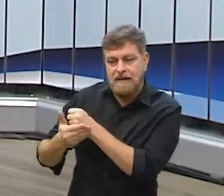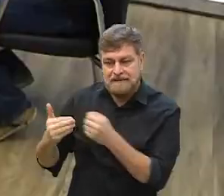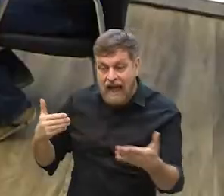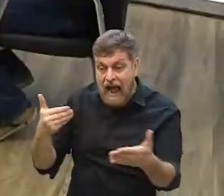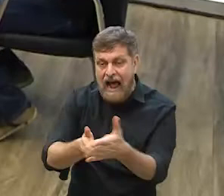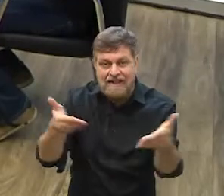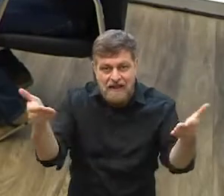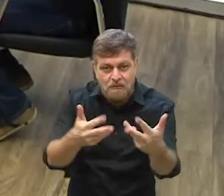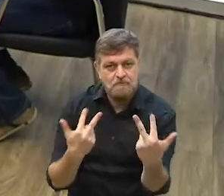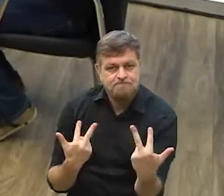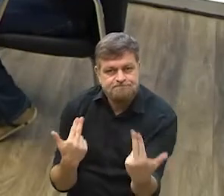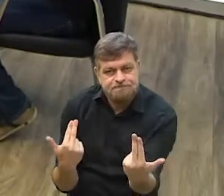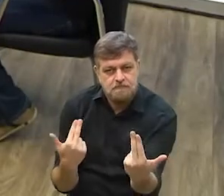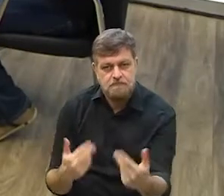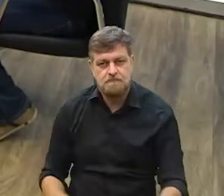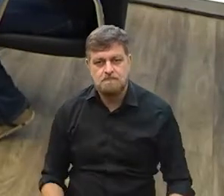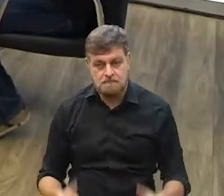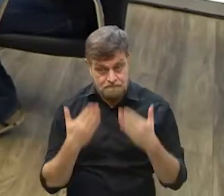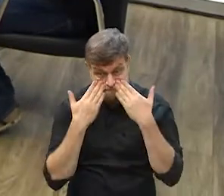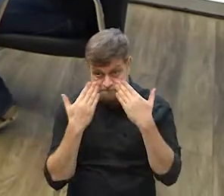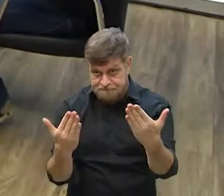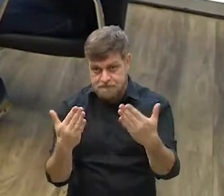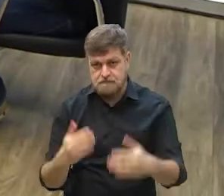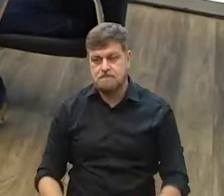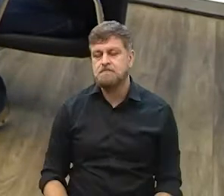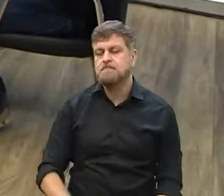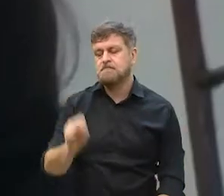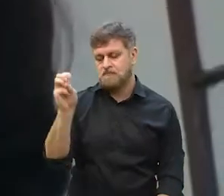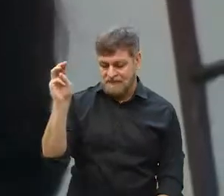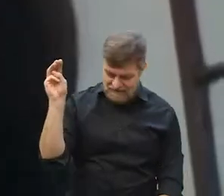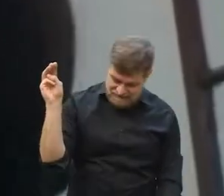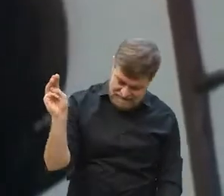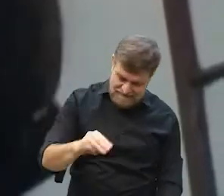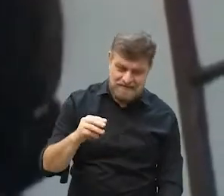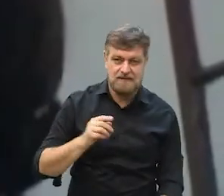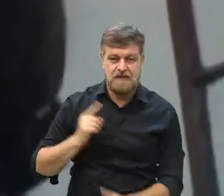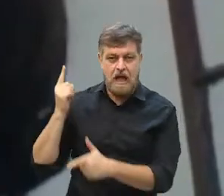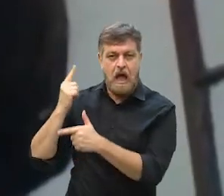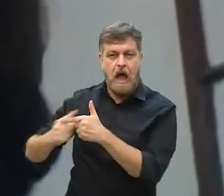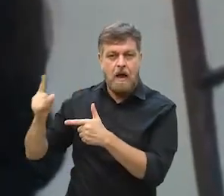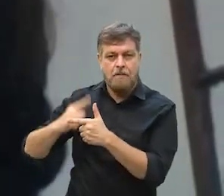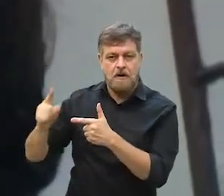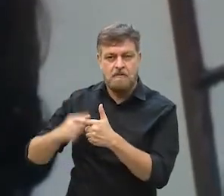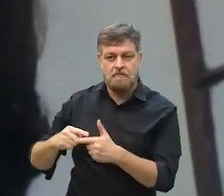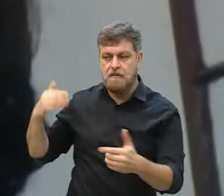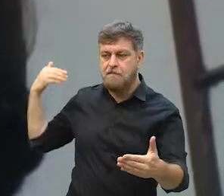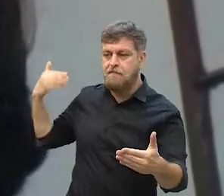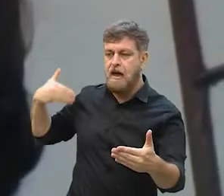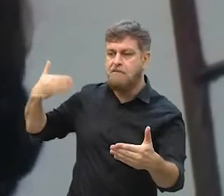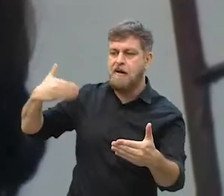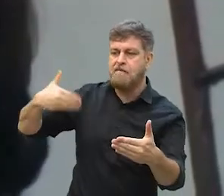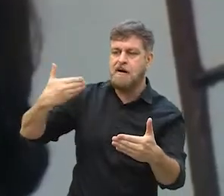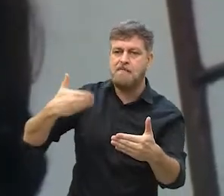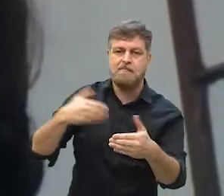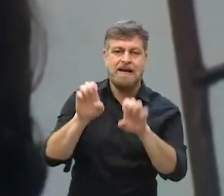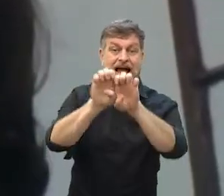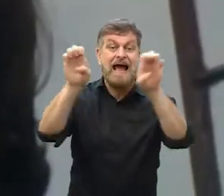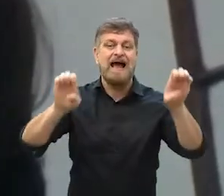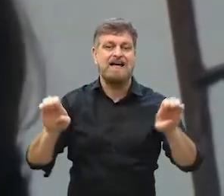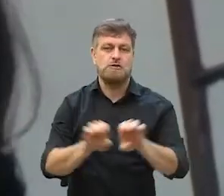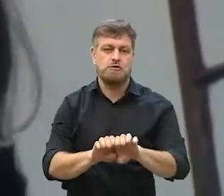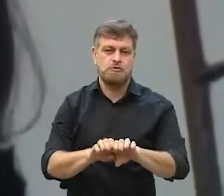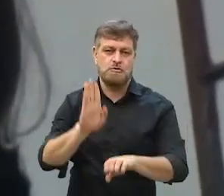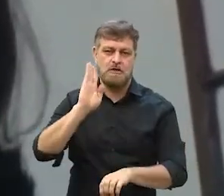hoje? Acredito que sim, eu acredito que os problemas, nós estamos falando aqui de problemas estruturais, né?